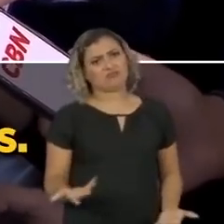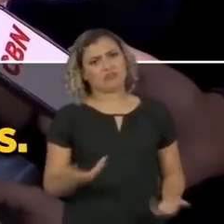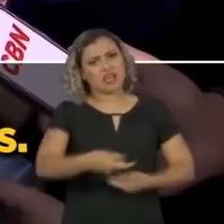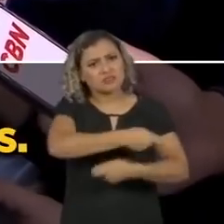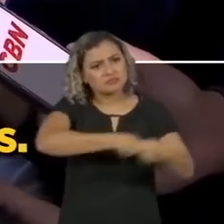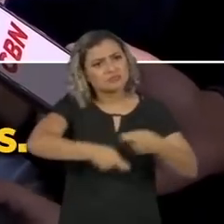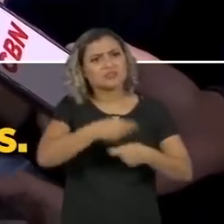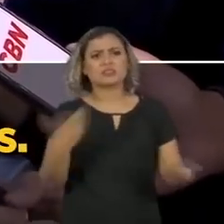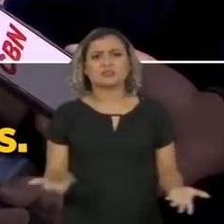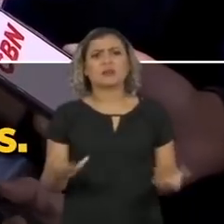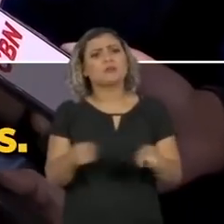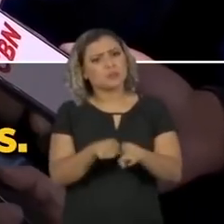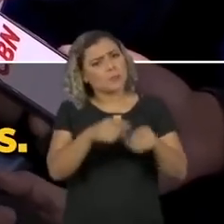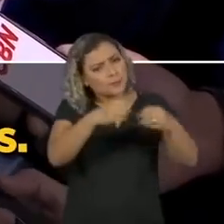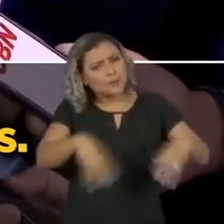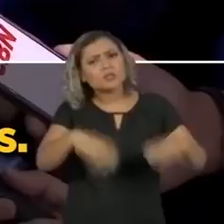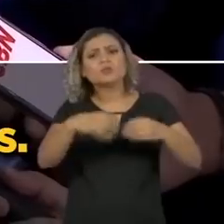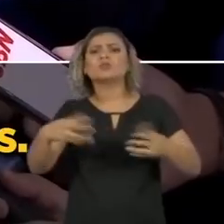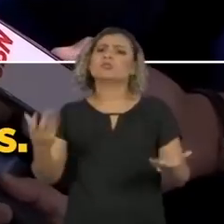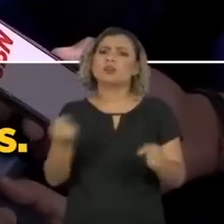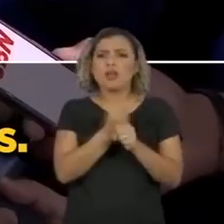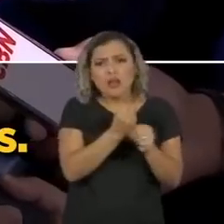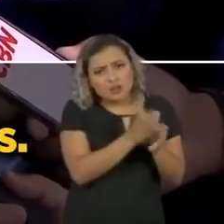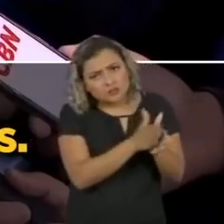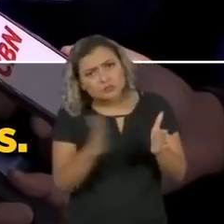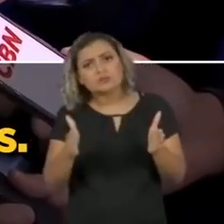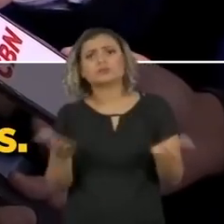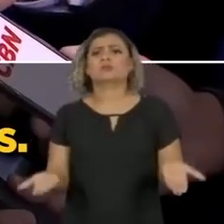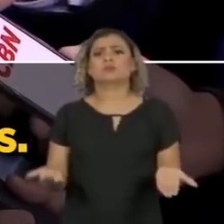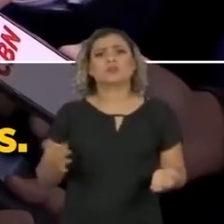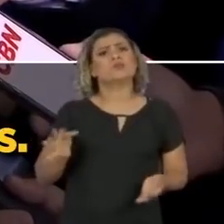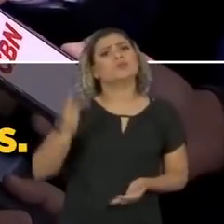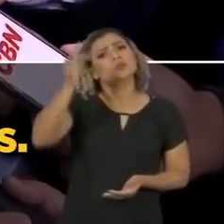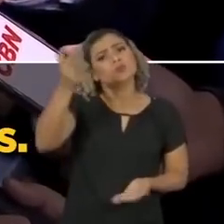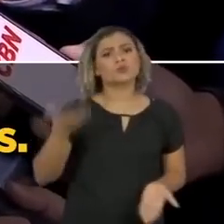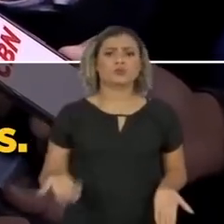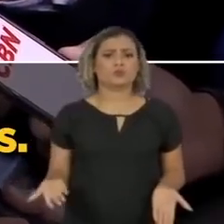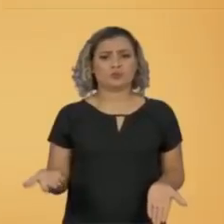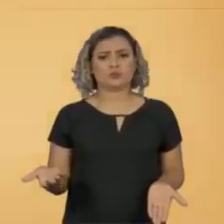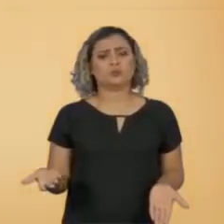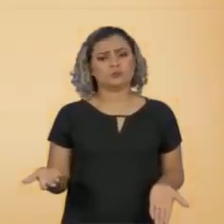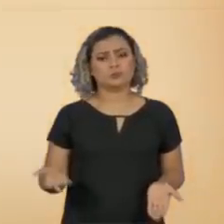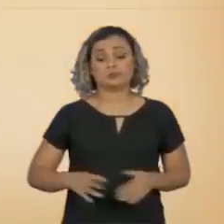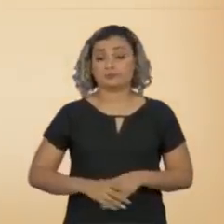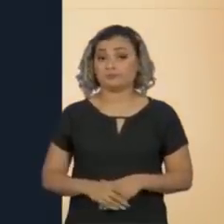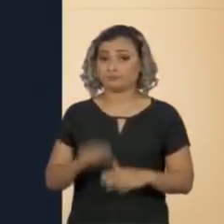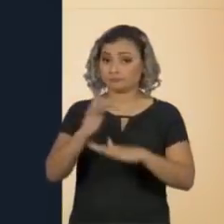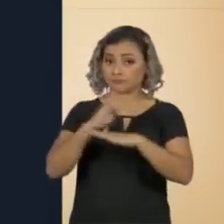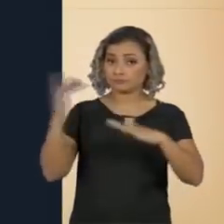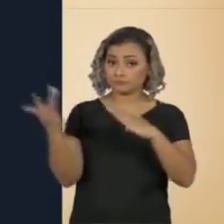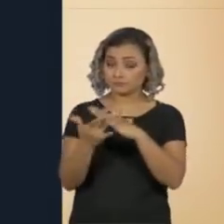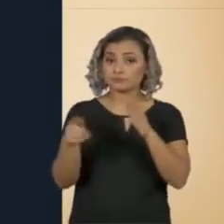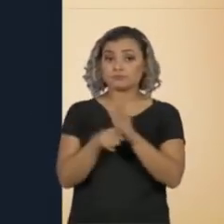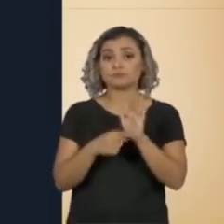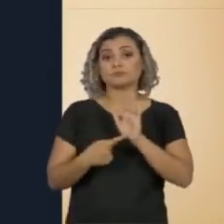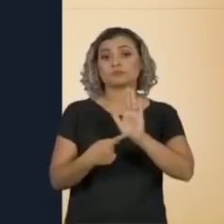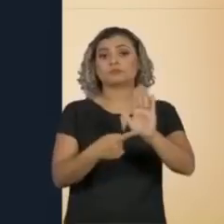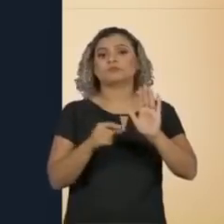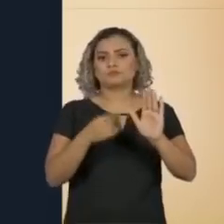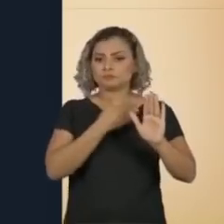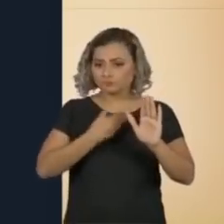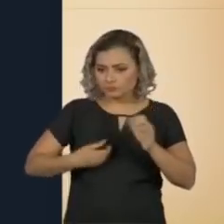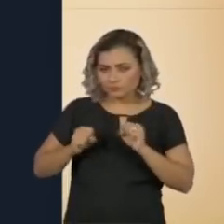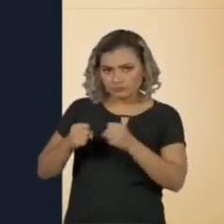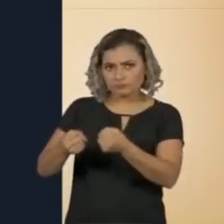administração, né, acaba prejudicando, né, os anos seguintes. Nas redes sociais, defensores do governo e